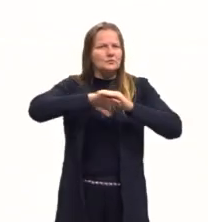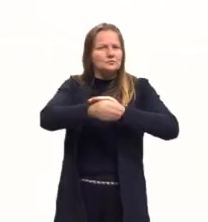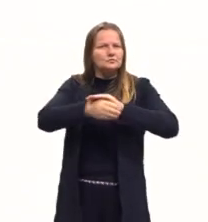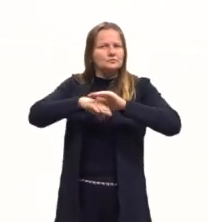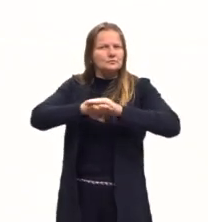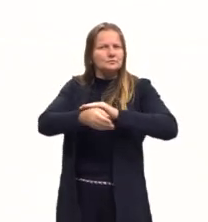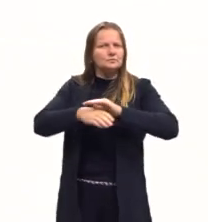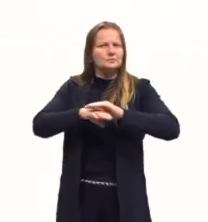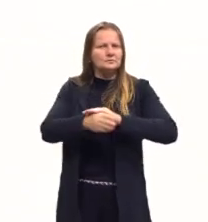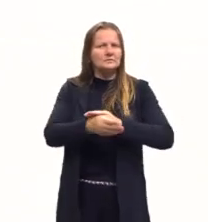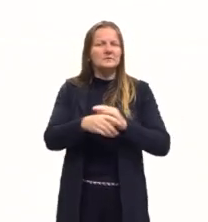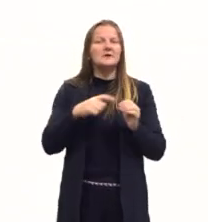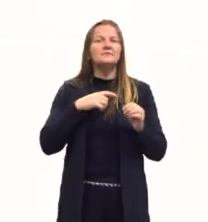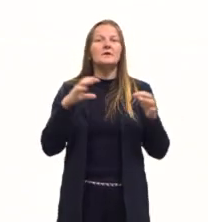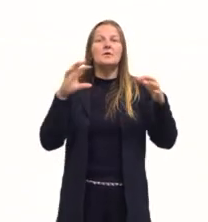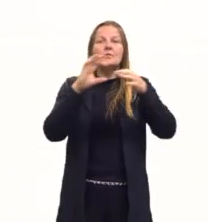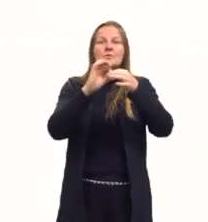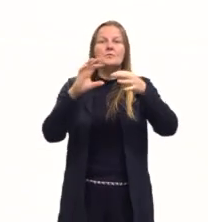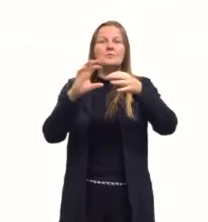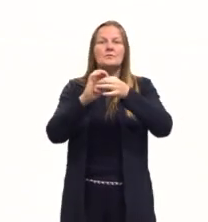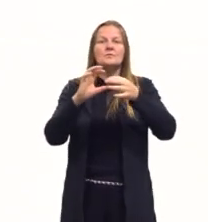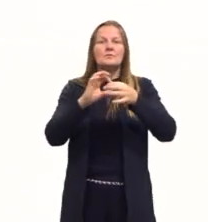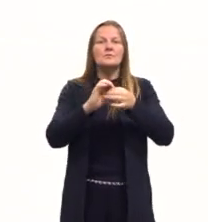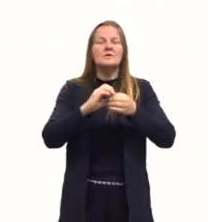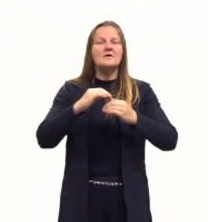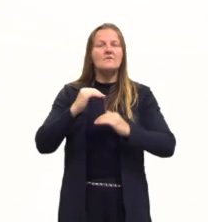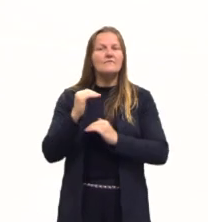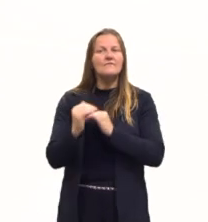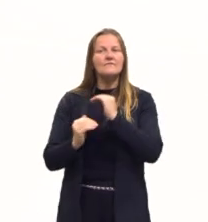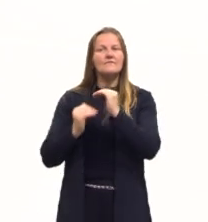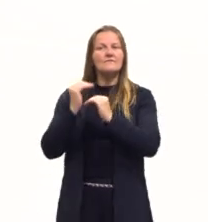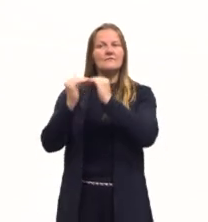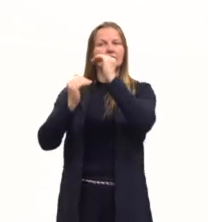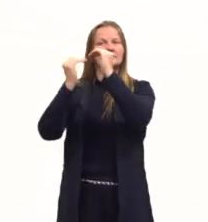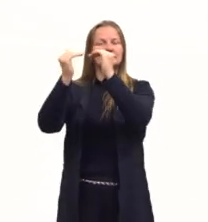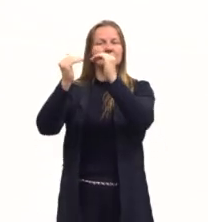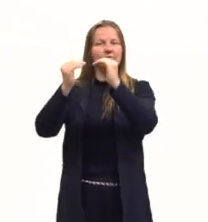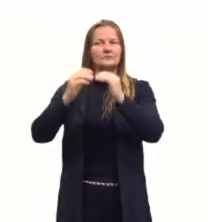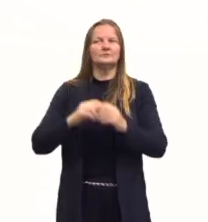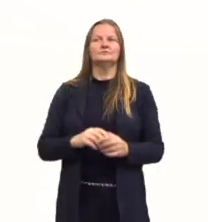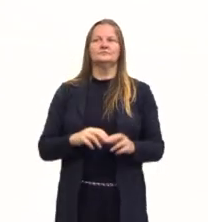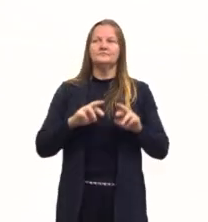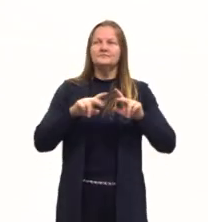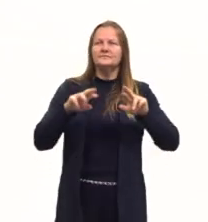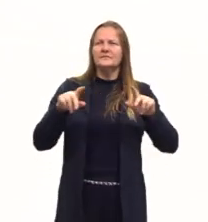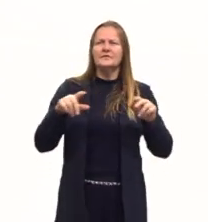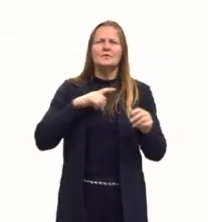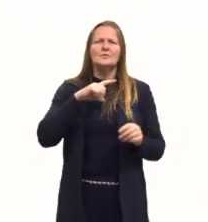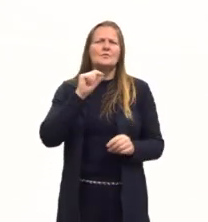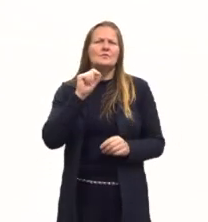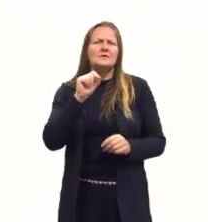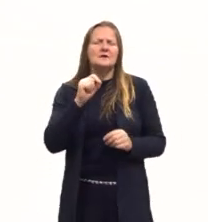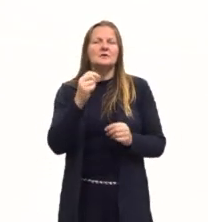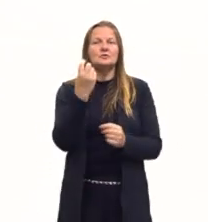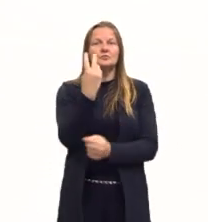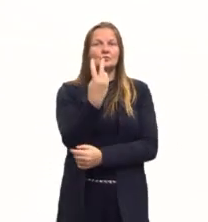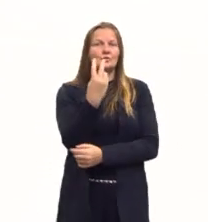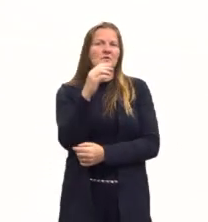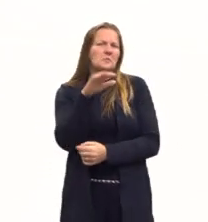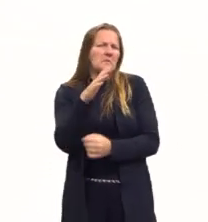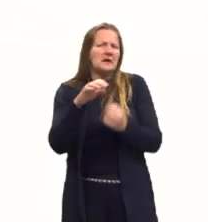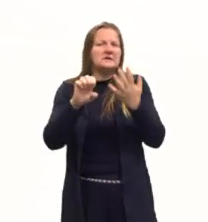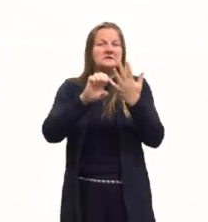adaptativos Associados a uma evolução pela qual duas